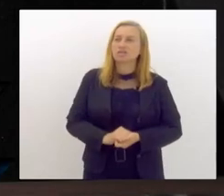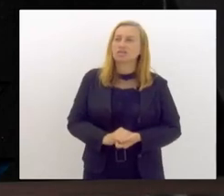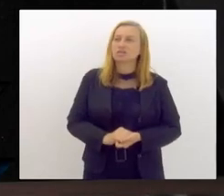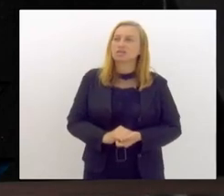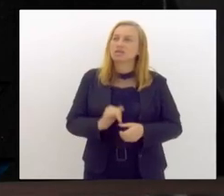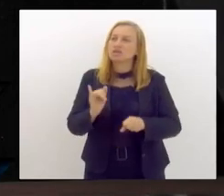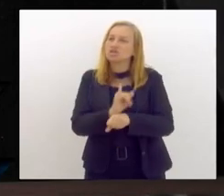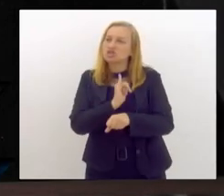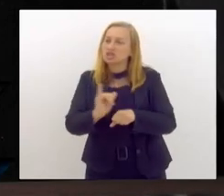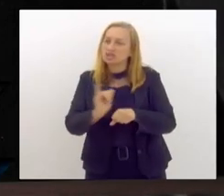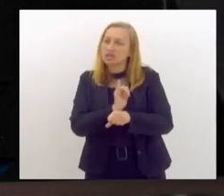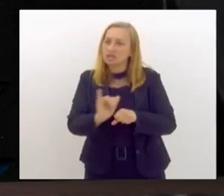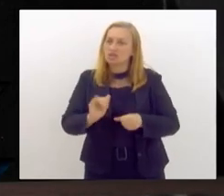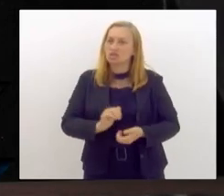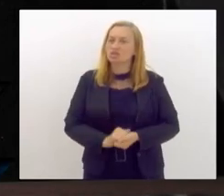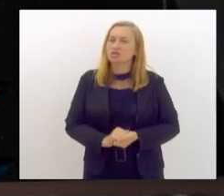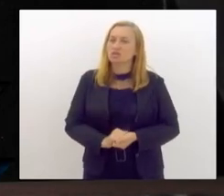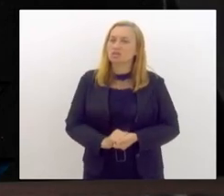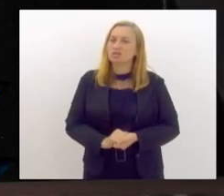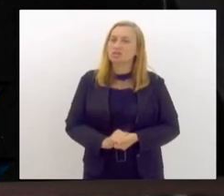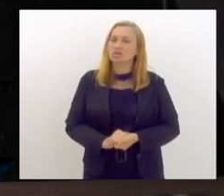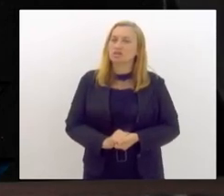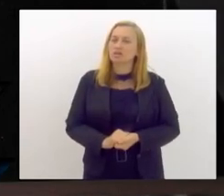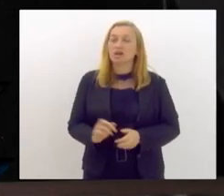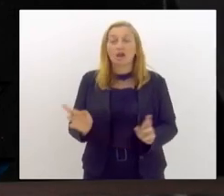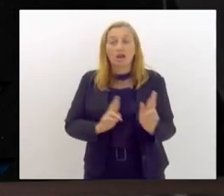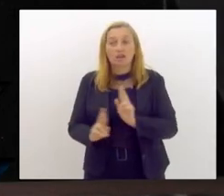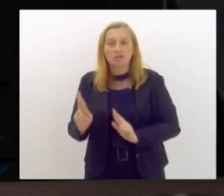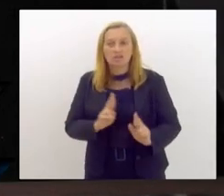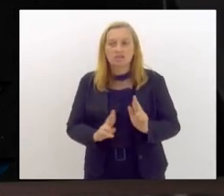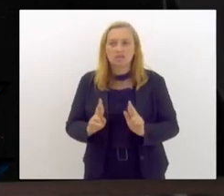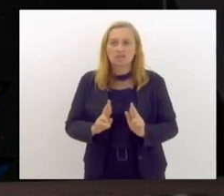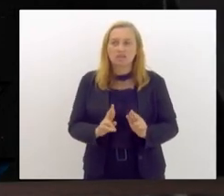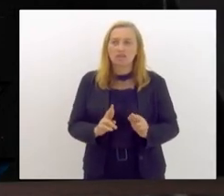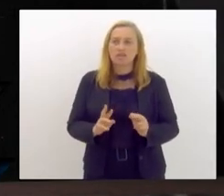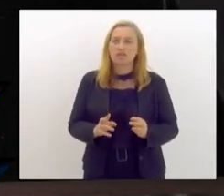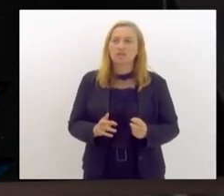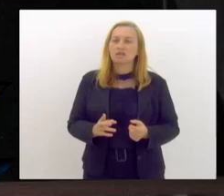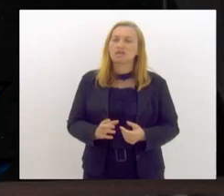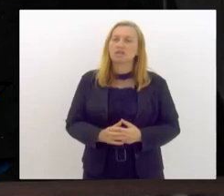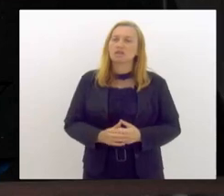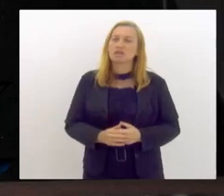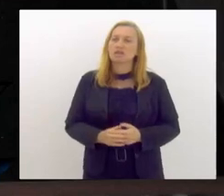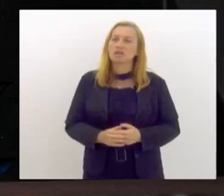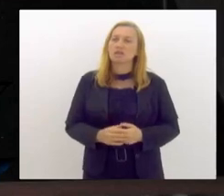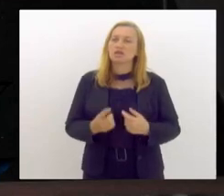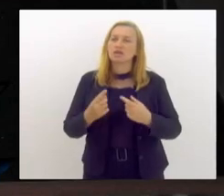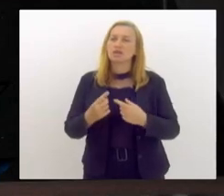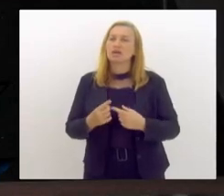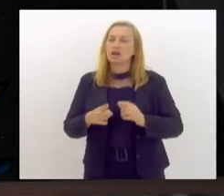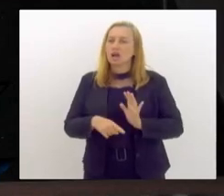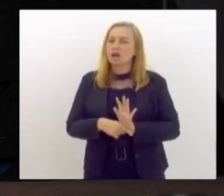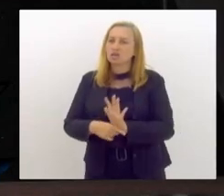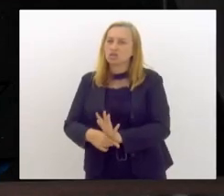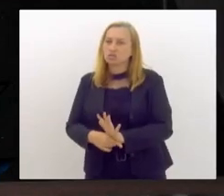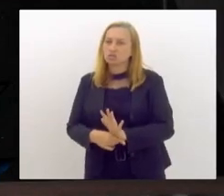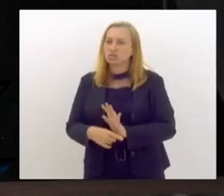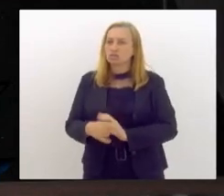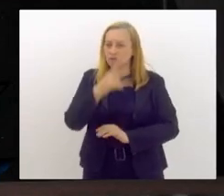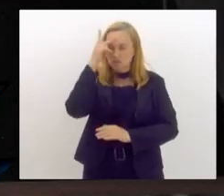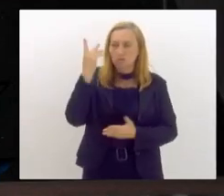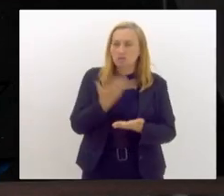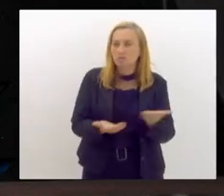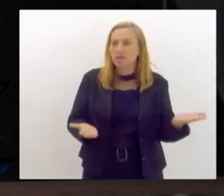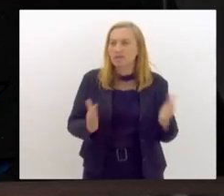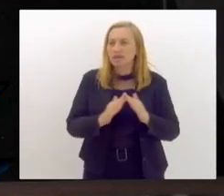medidas estruturais que estejam relacionadas ao combate ao alagamento enchente. A cidade de São Gonçalo é uma cidade que se